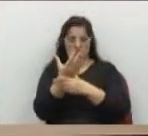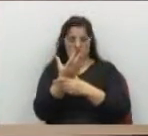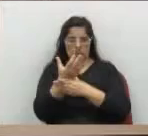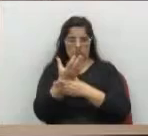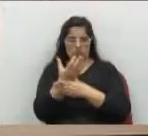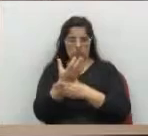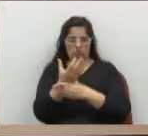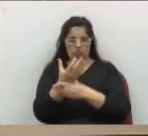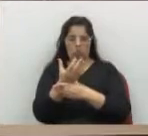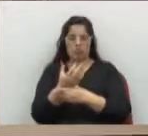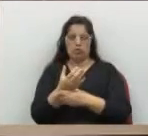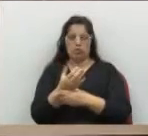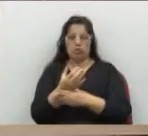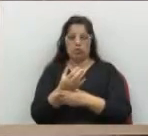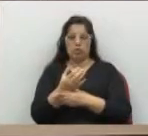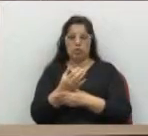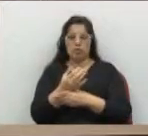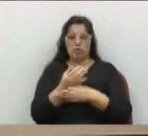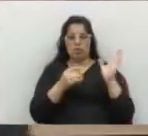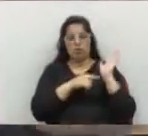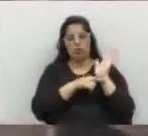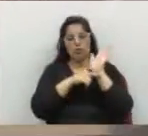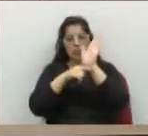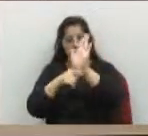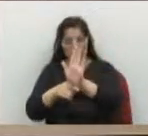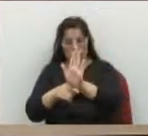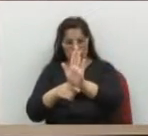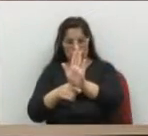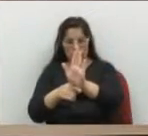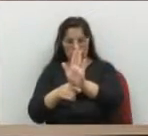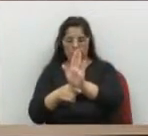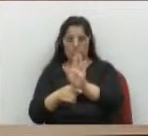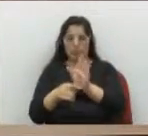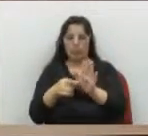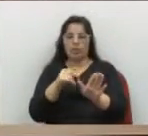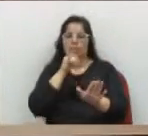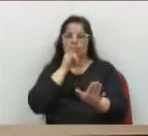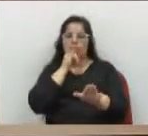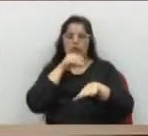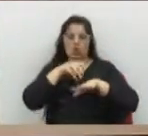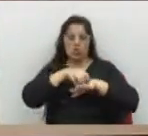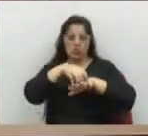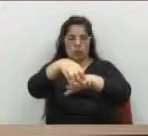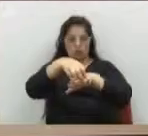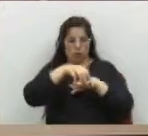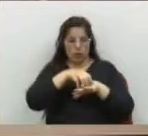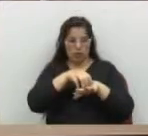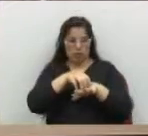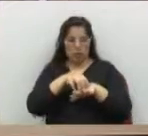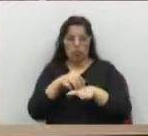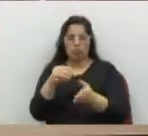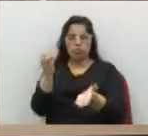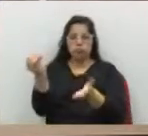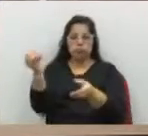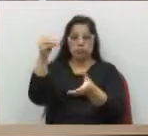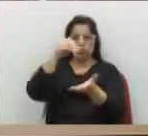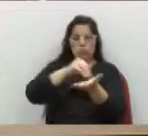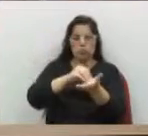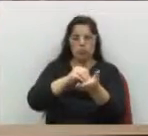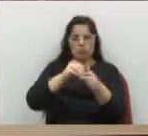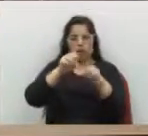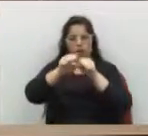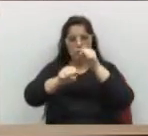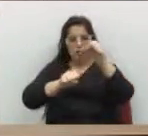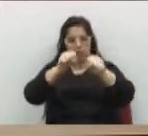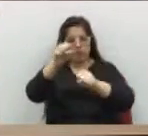de bicicletas nos ônibus de transporte coletivo no município de Limeira e da outras providências.